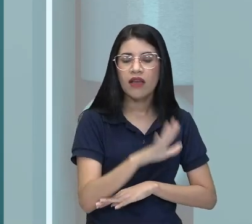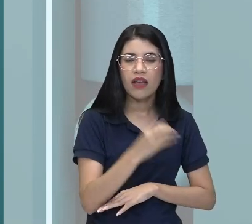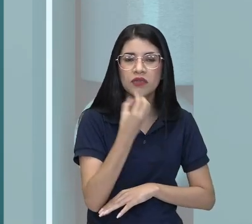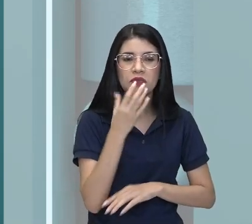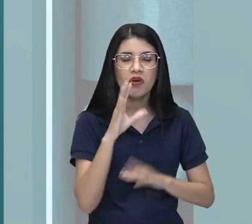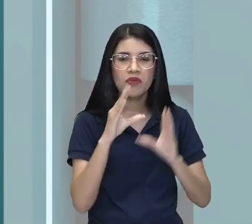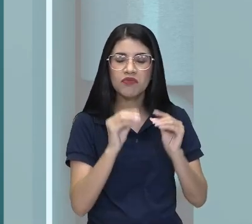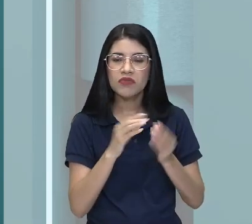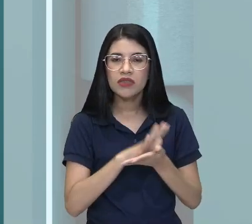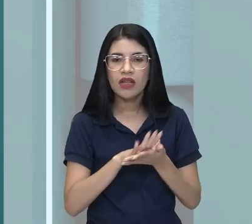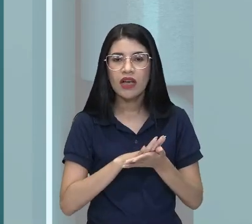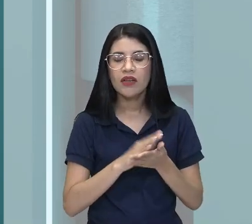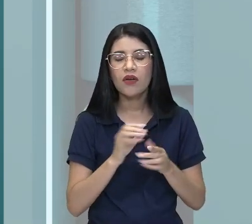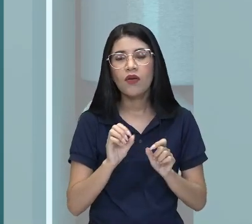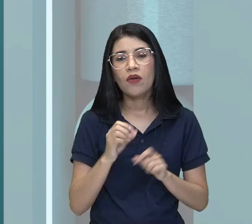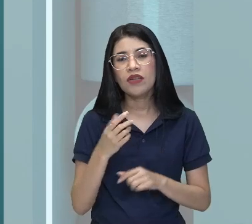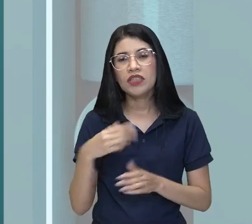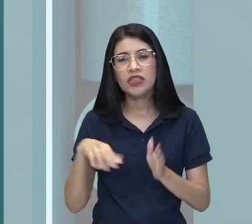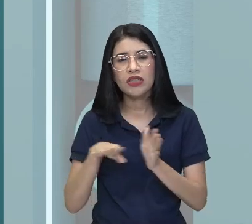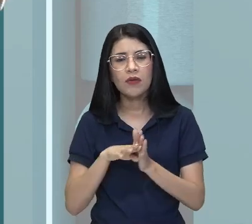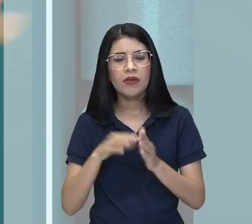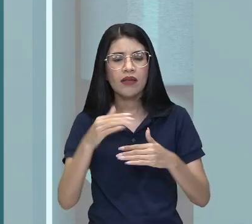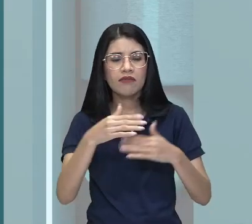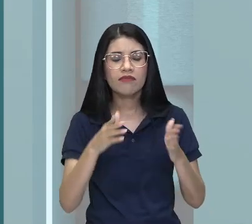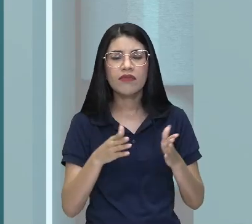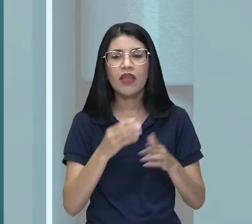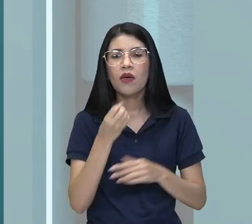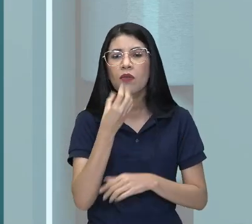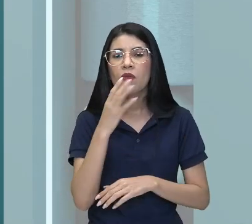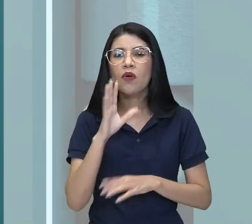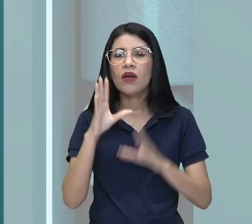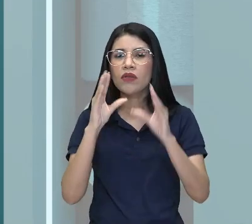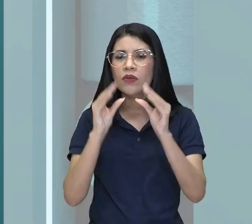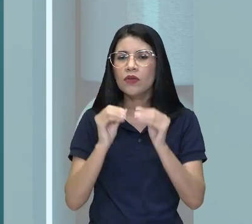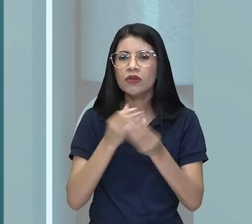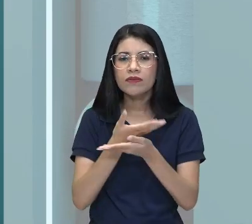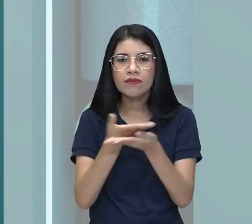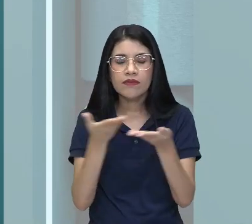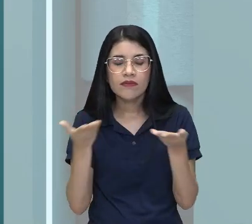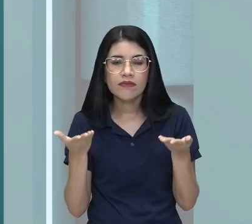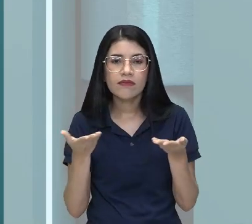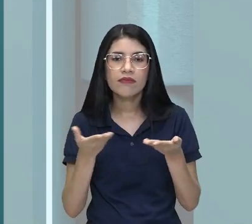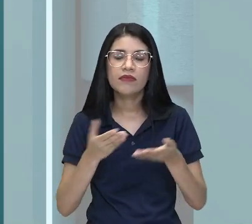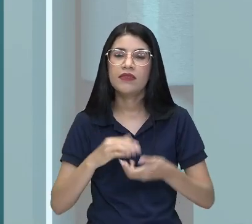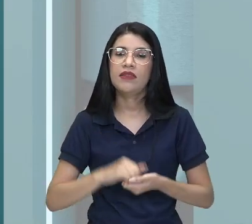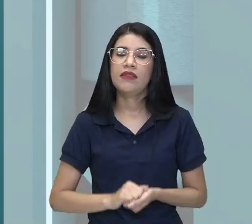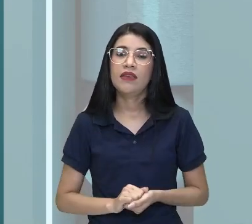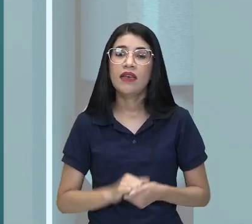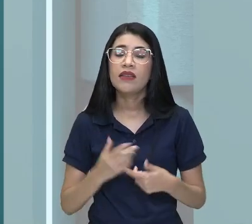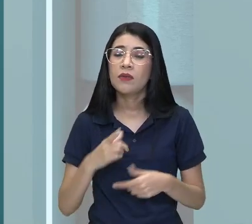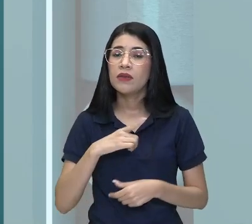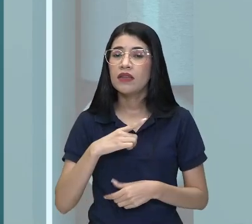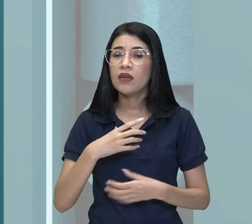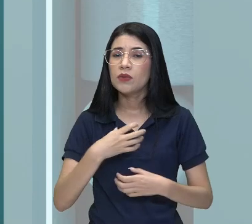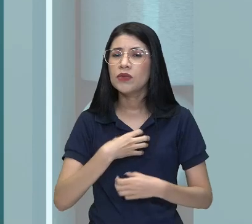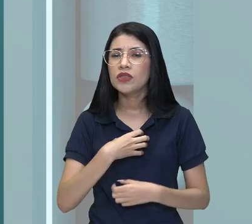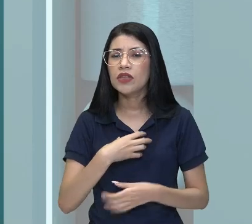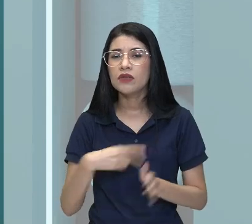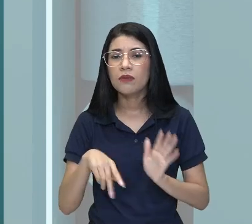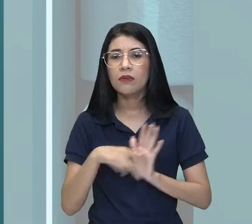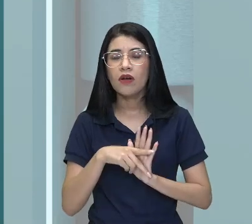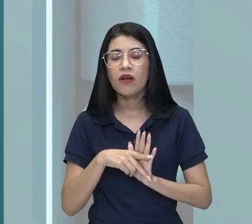você falou boa noite? Ou boa noite para todos? Então, você tem uma forma. Então, ela não é